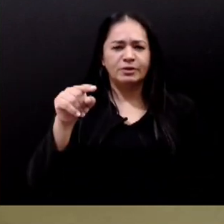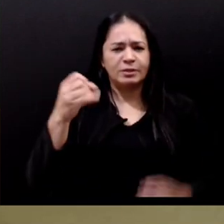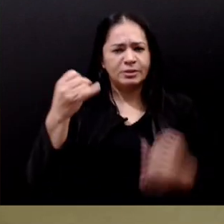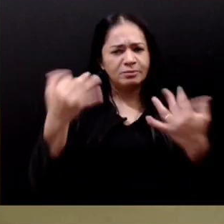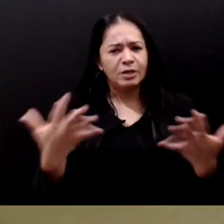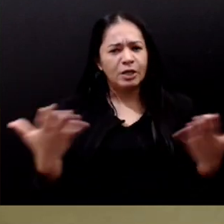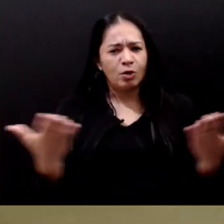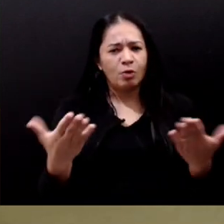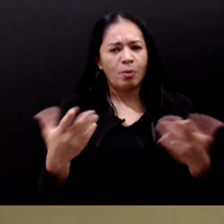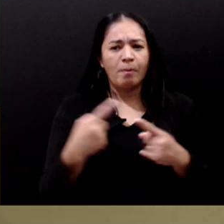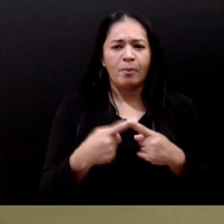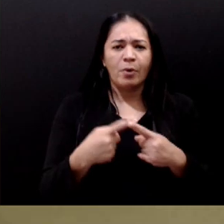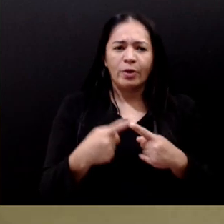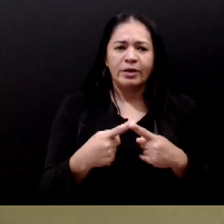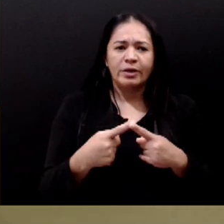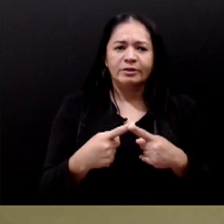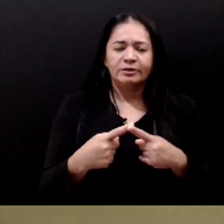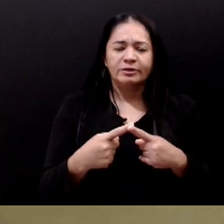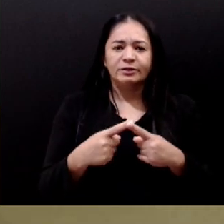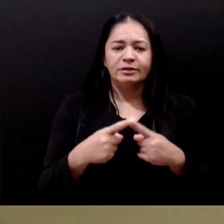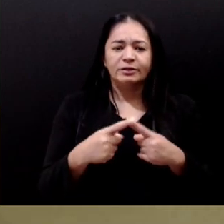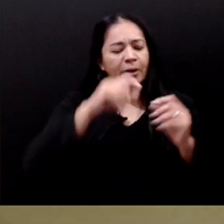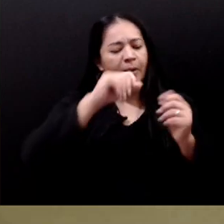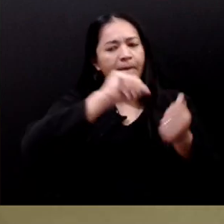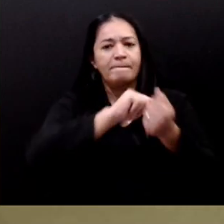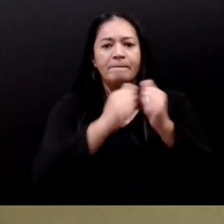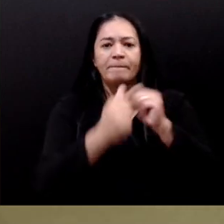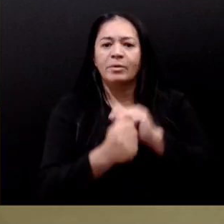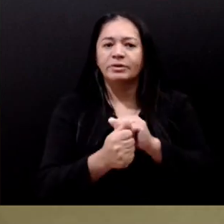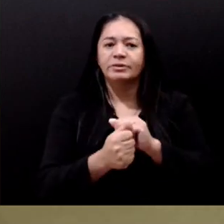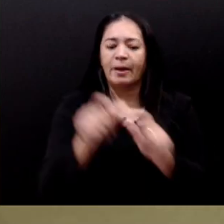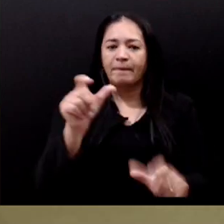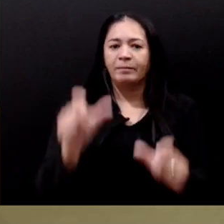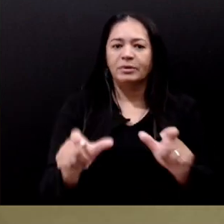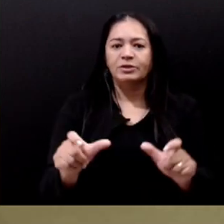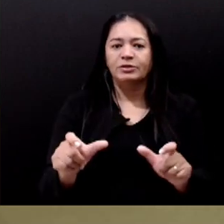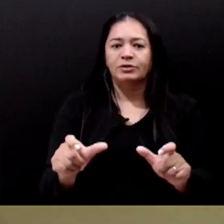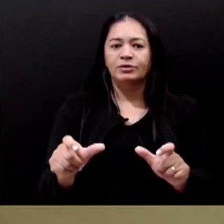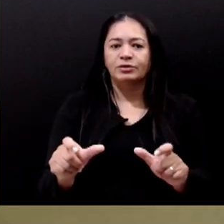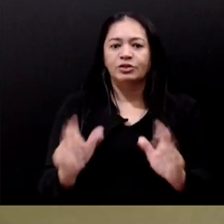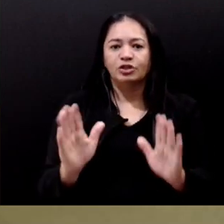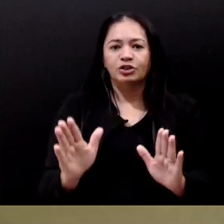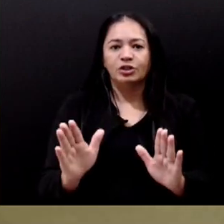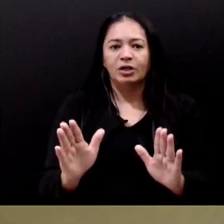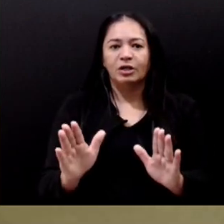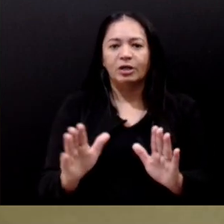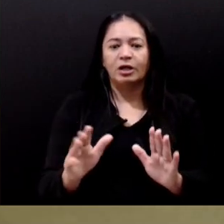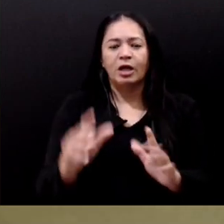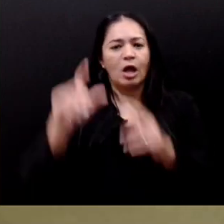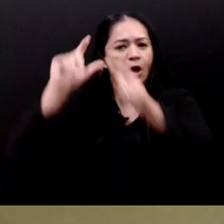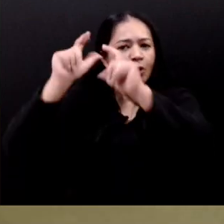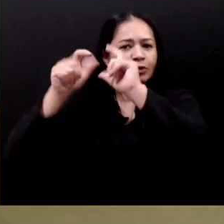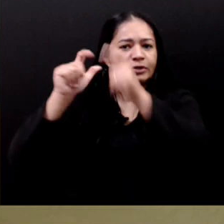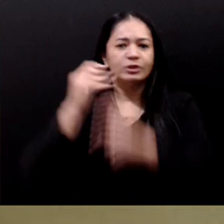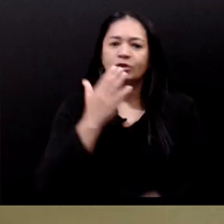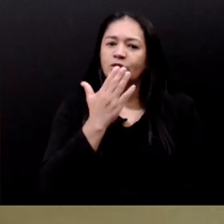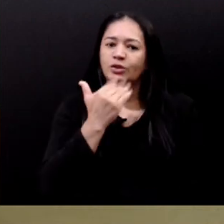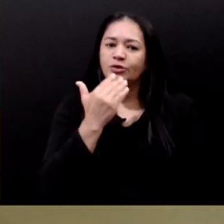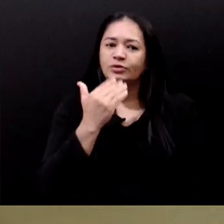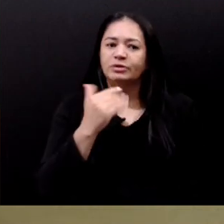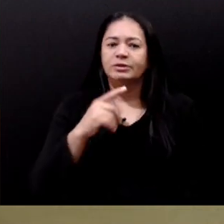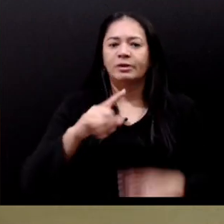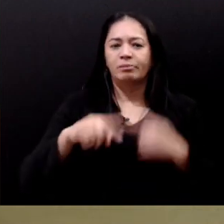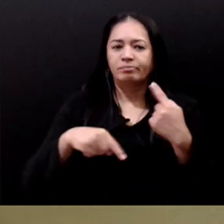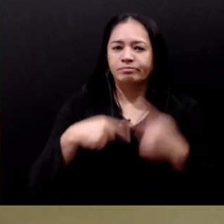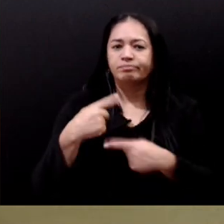vai moldar essa criaturinha, né, e aí Sim. já vem com transtorno alimentar, depois na vida adulta vai passar por uma fase que não vai